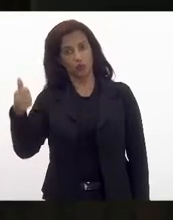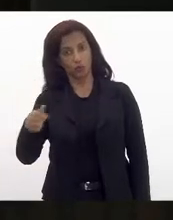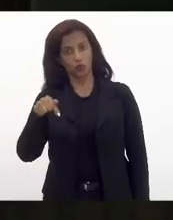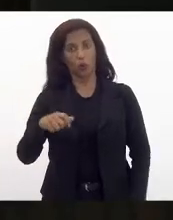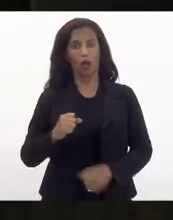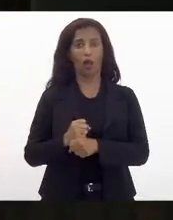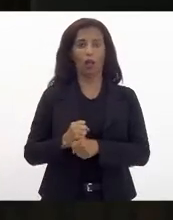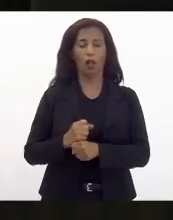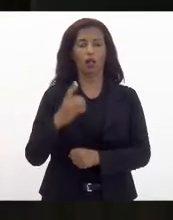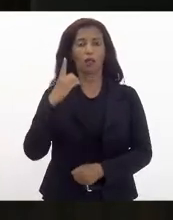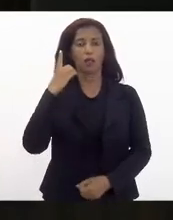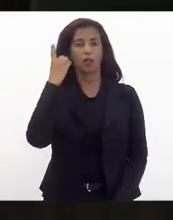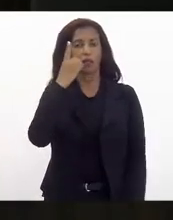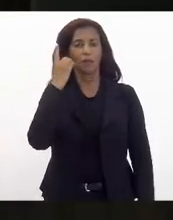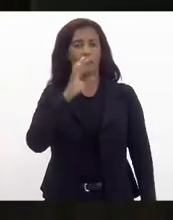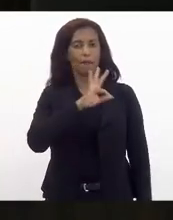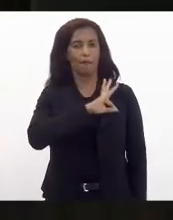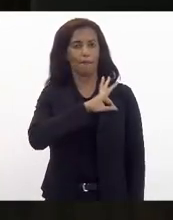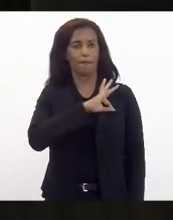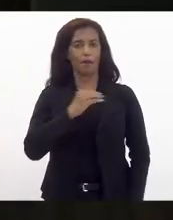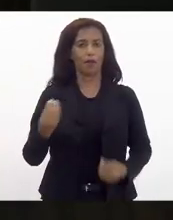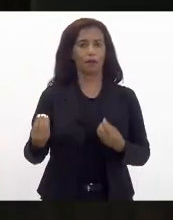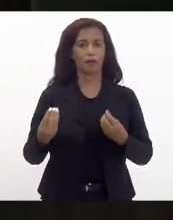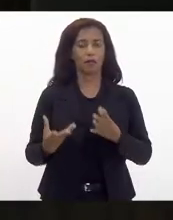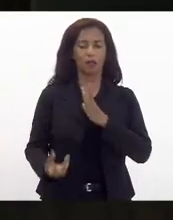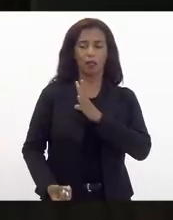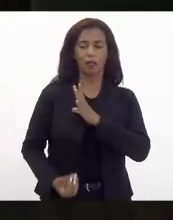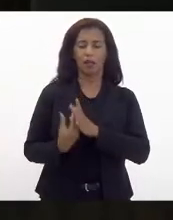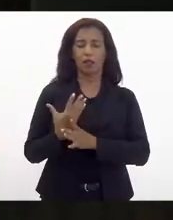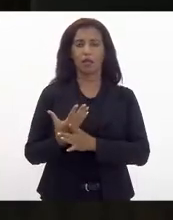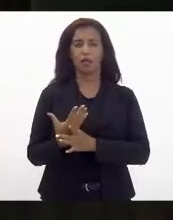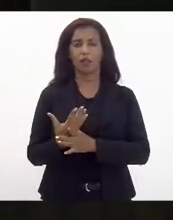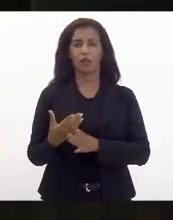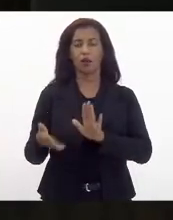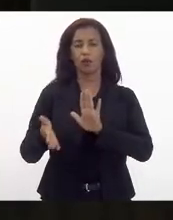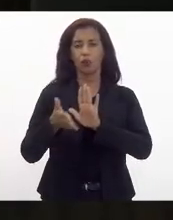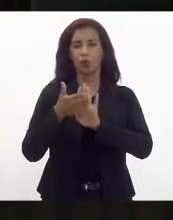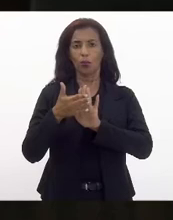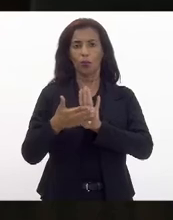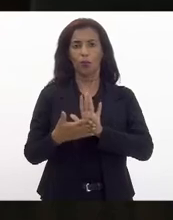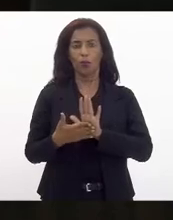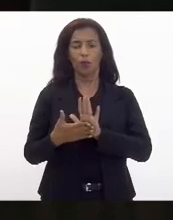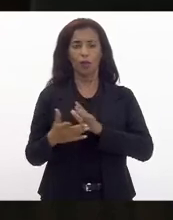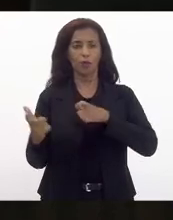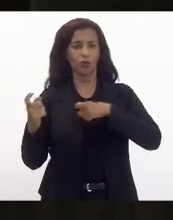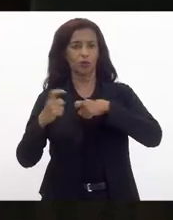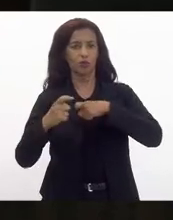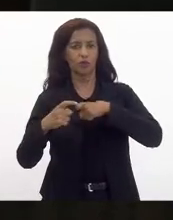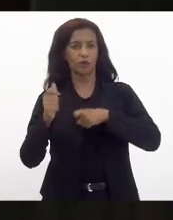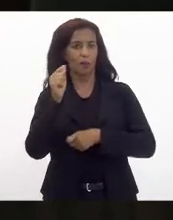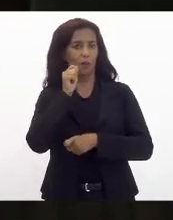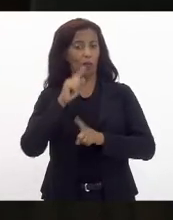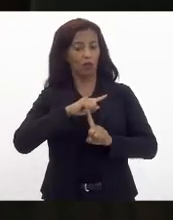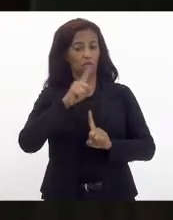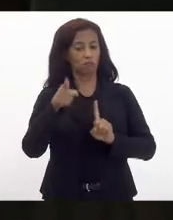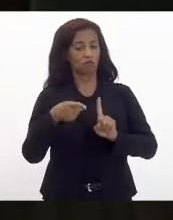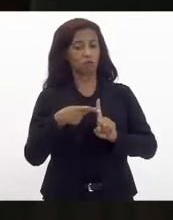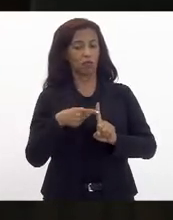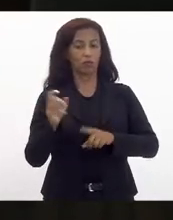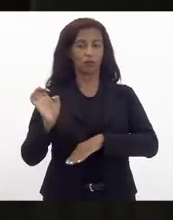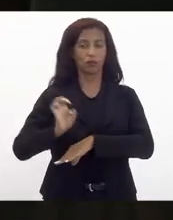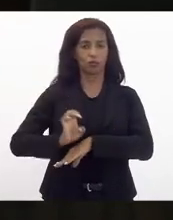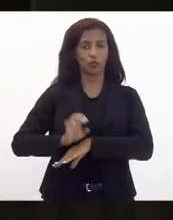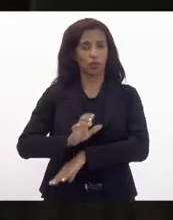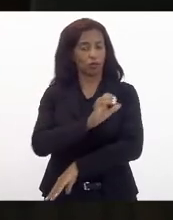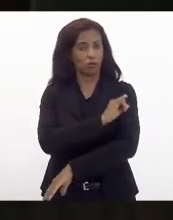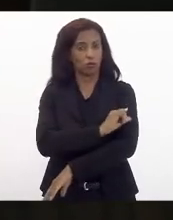de autoria da deputada Martha Rocha que dispõe sobre a criação do programa de telemedicina para mulheres gestantes no âmbito